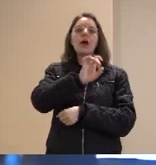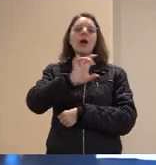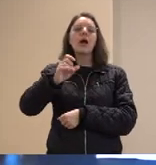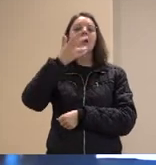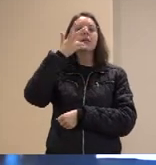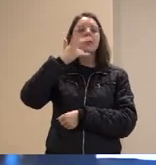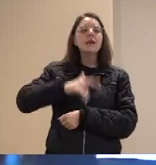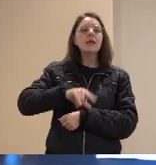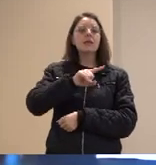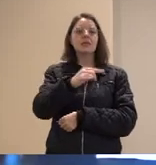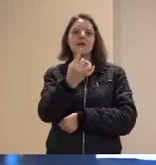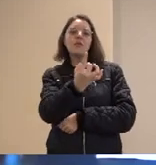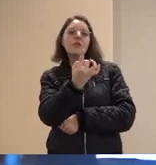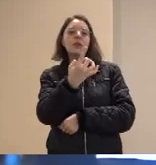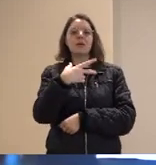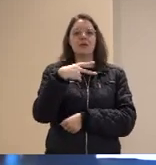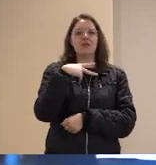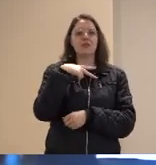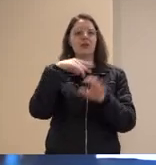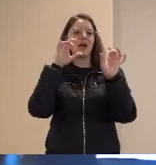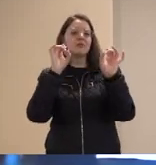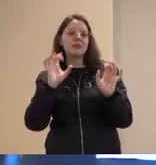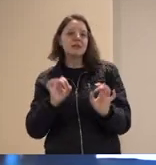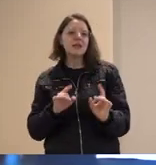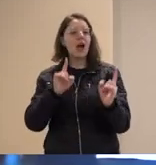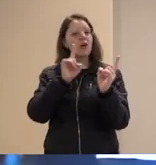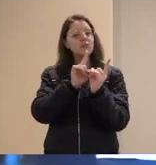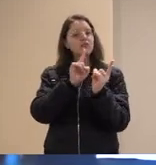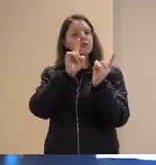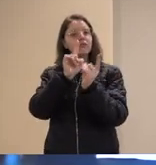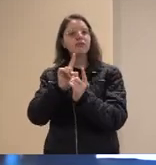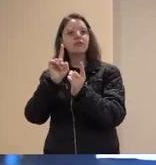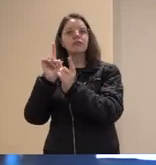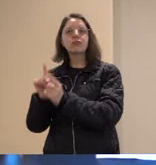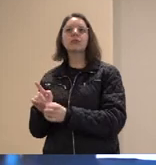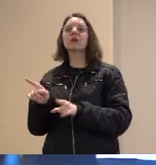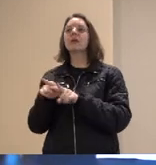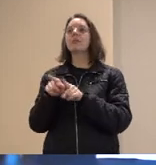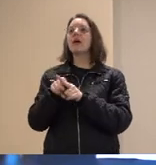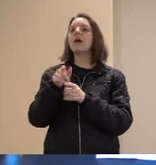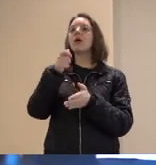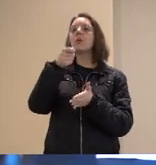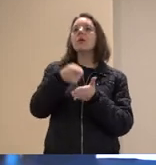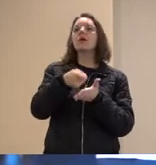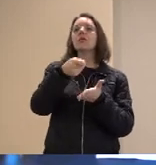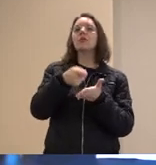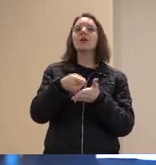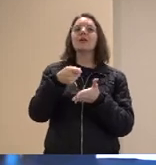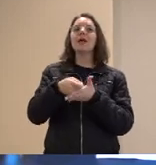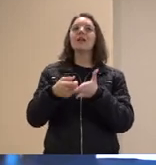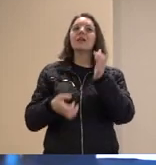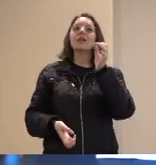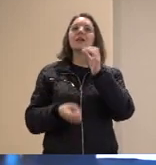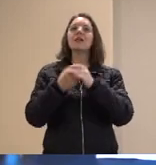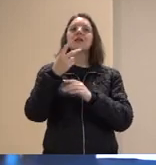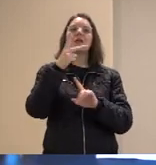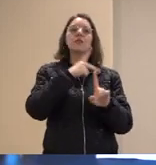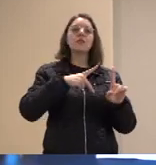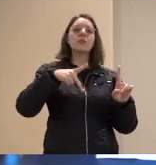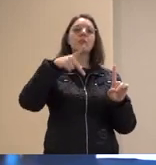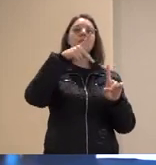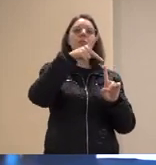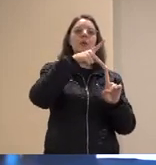forma única, especial. E aí, a obrigatoriedade de elaboração do plano individual